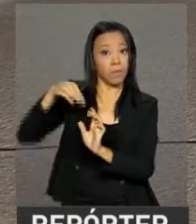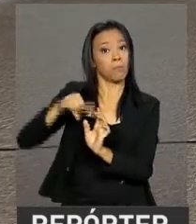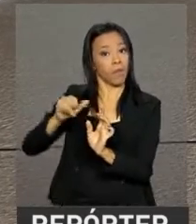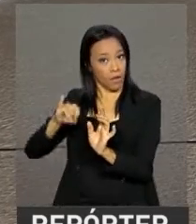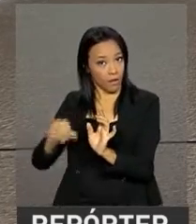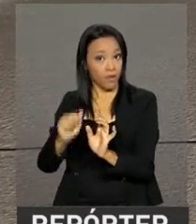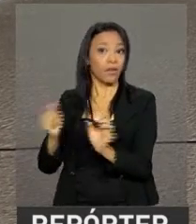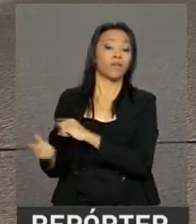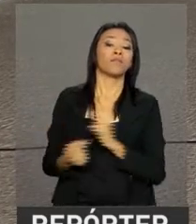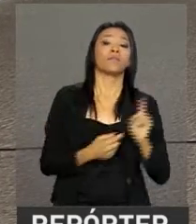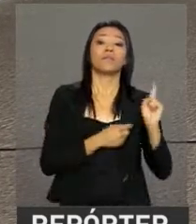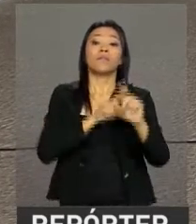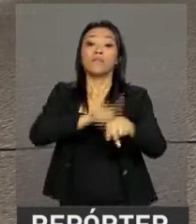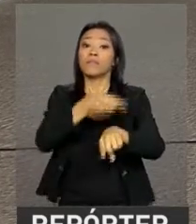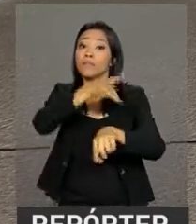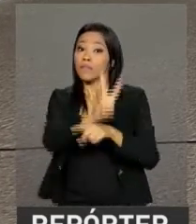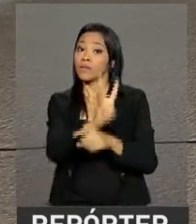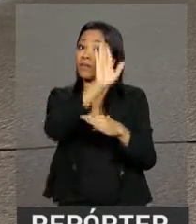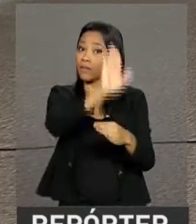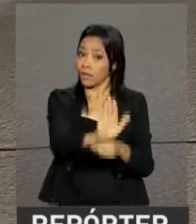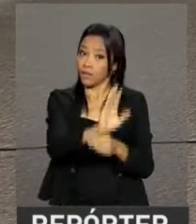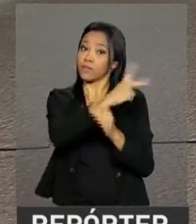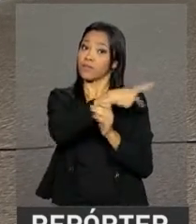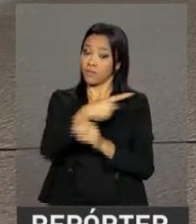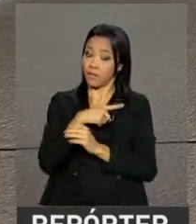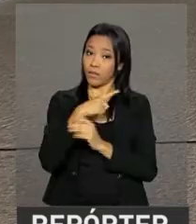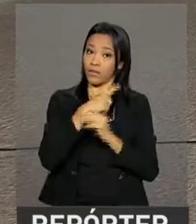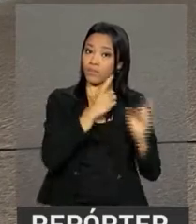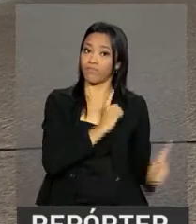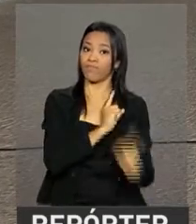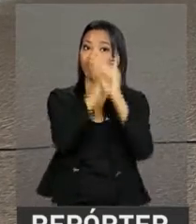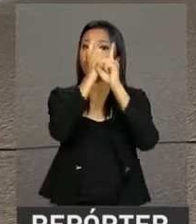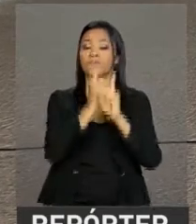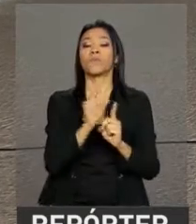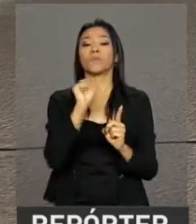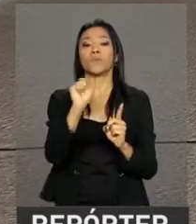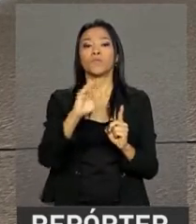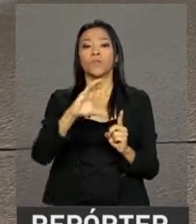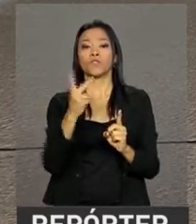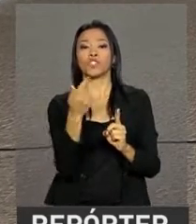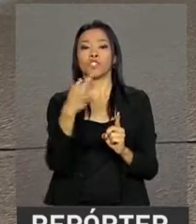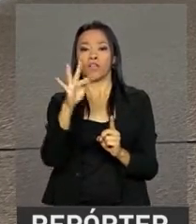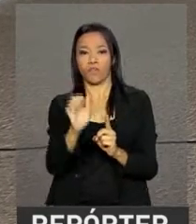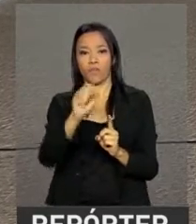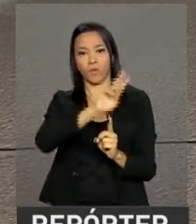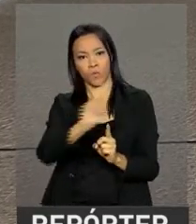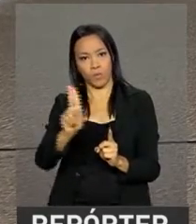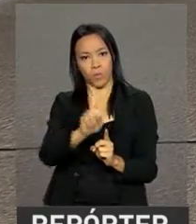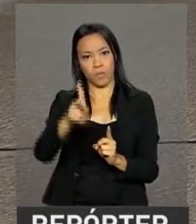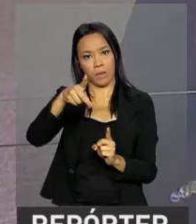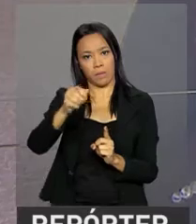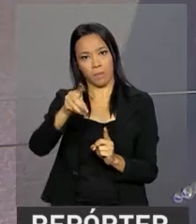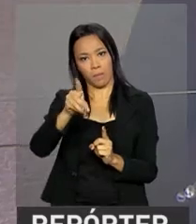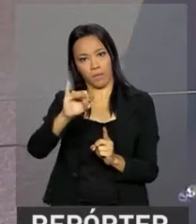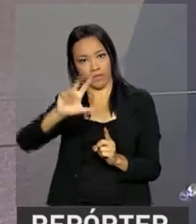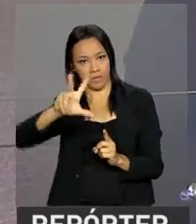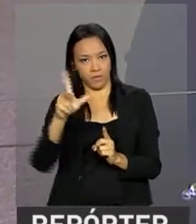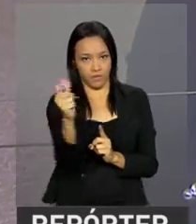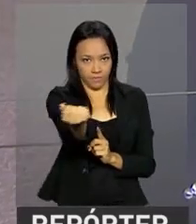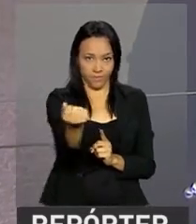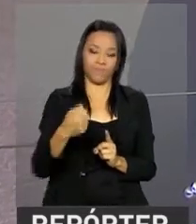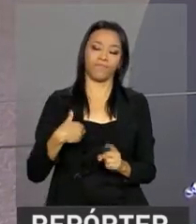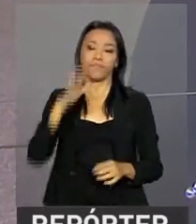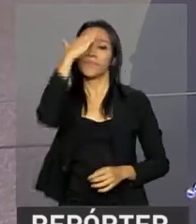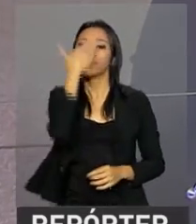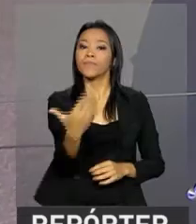Maia. E às 15h, ele se encontra com o chefe da Casa Civil, Eliseu Padilha. Leandro. Tá ok, Paula. Obrigado